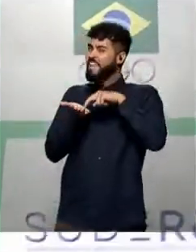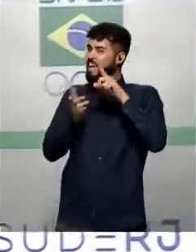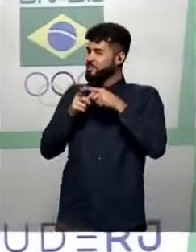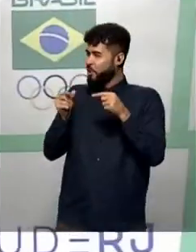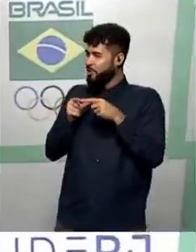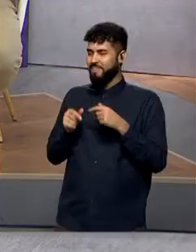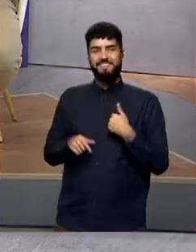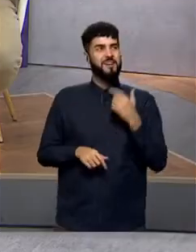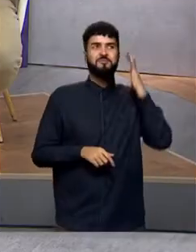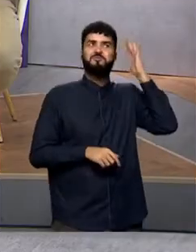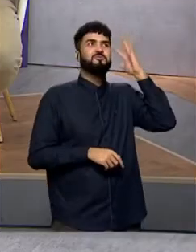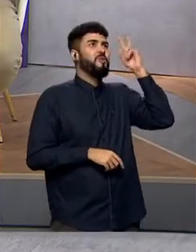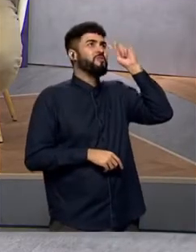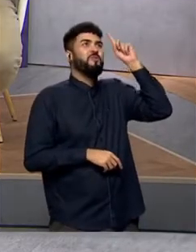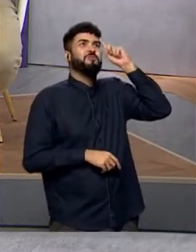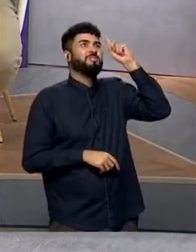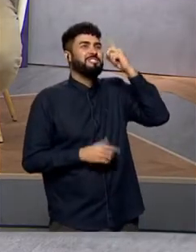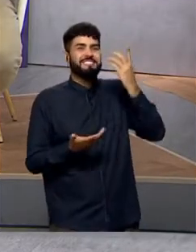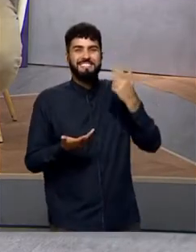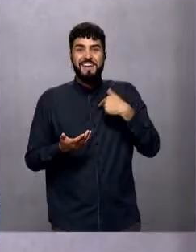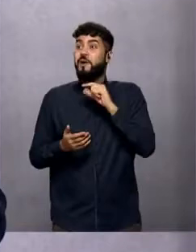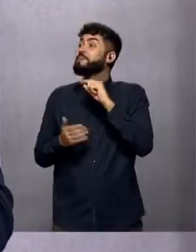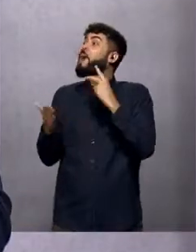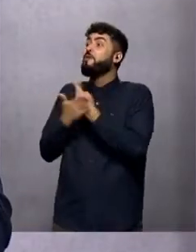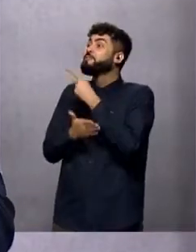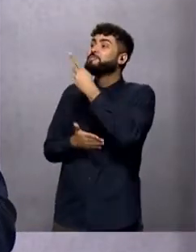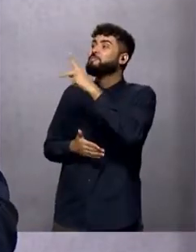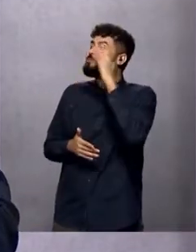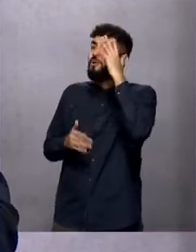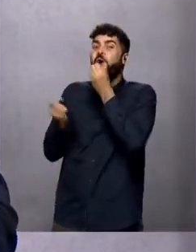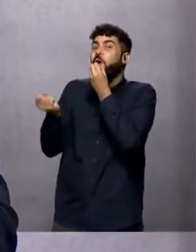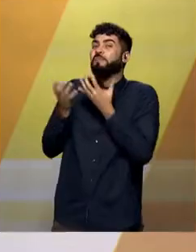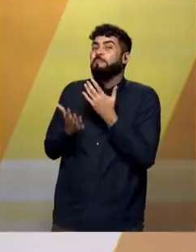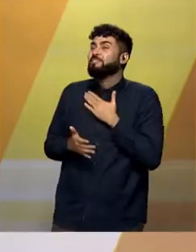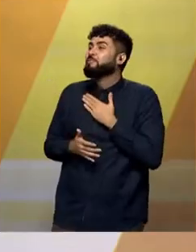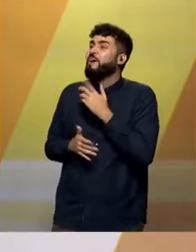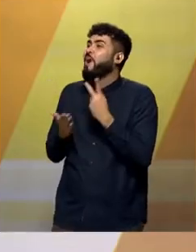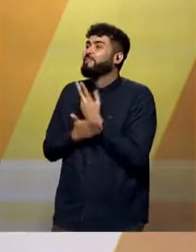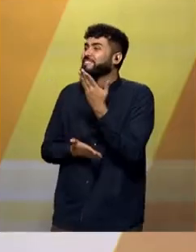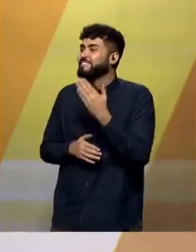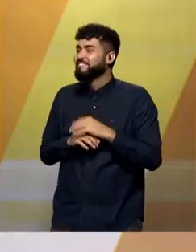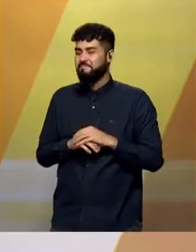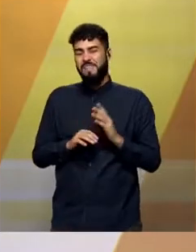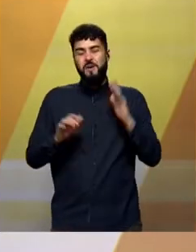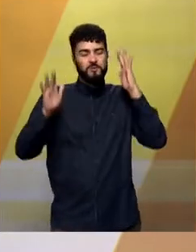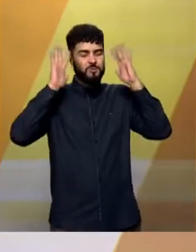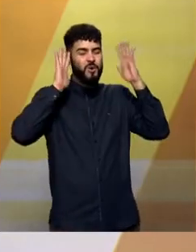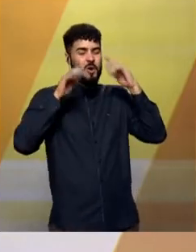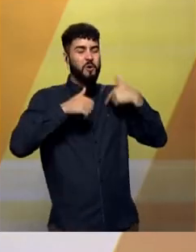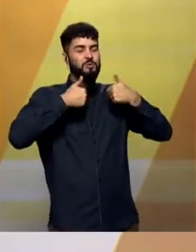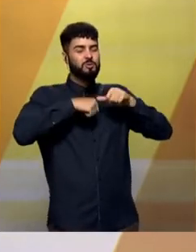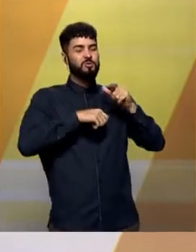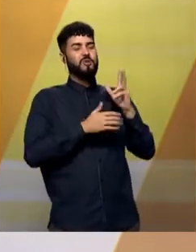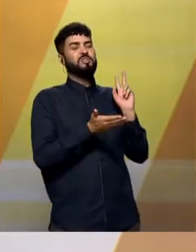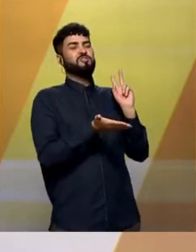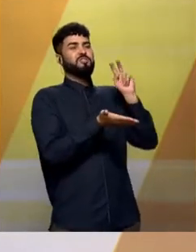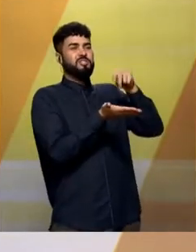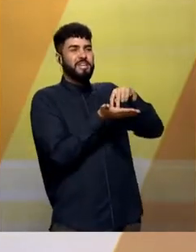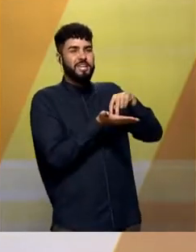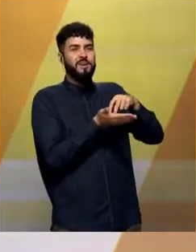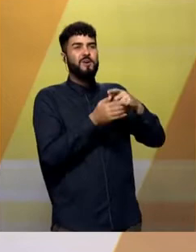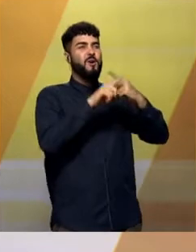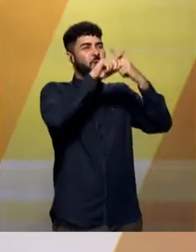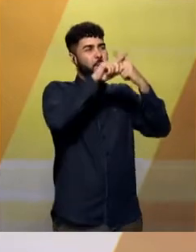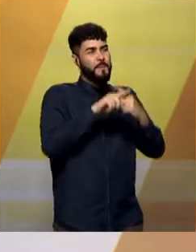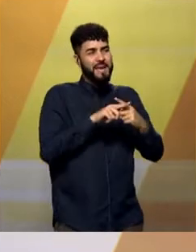foi todo dia tem que acontece esse sonho ah eu sonhei que que eu tô tô